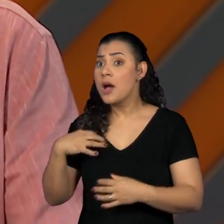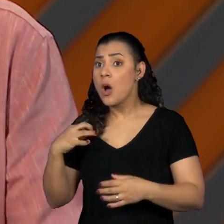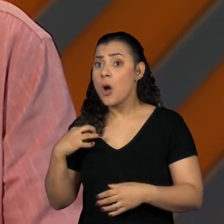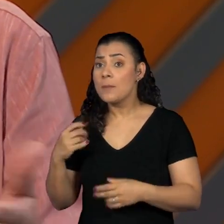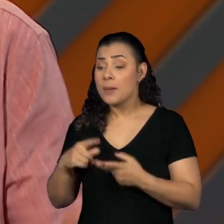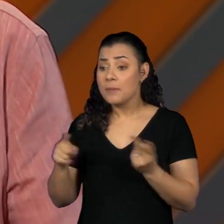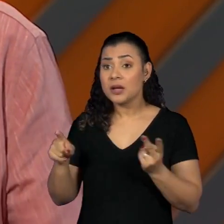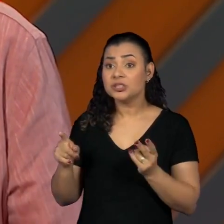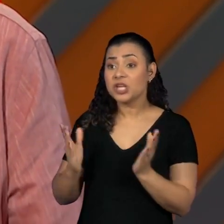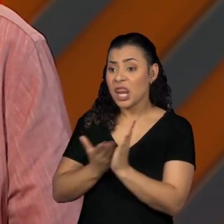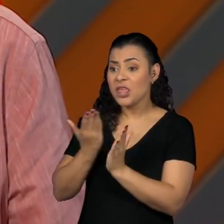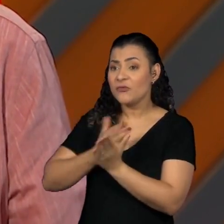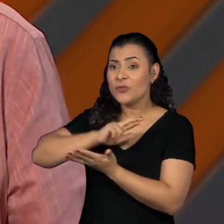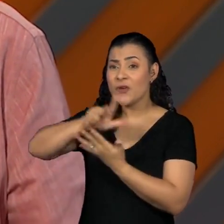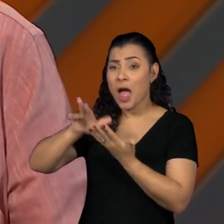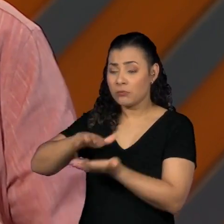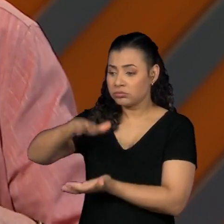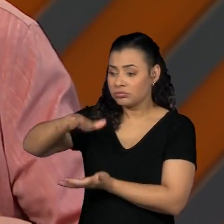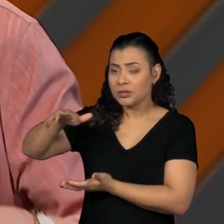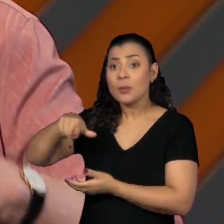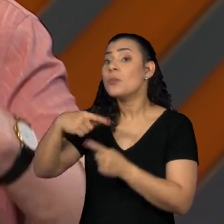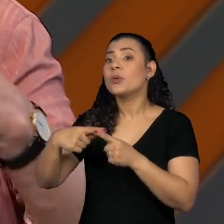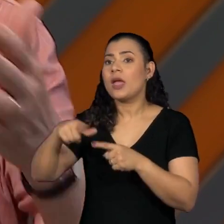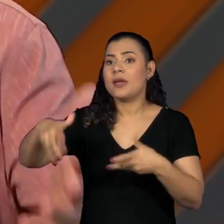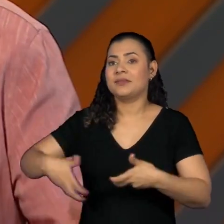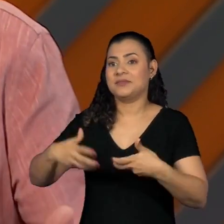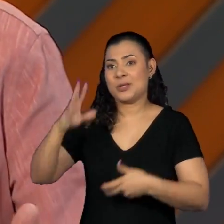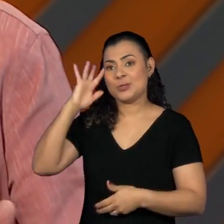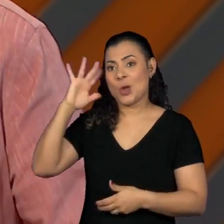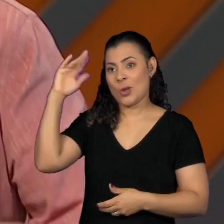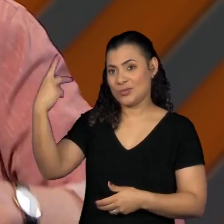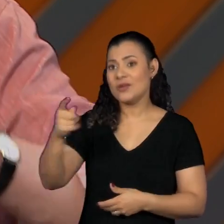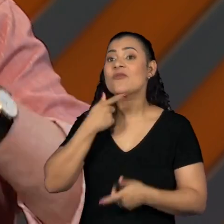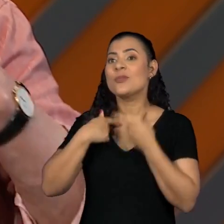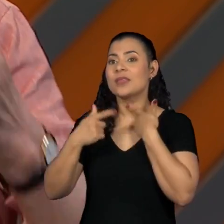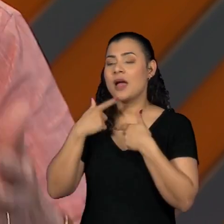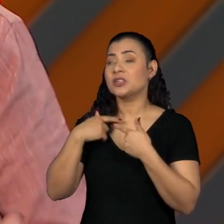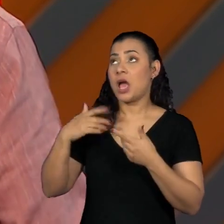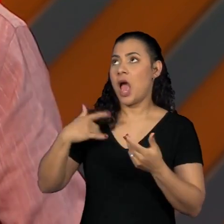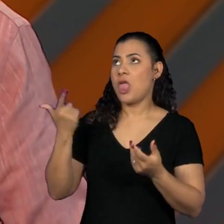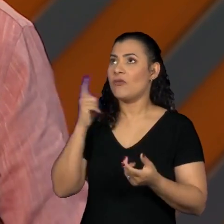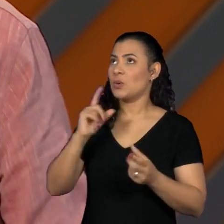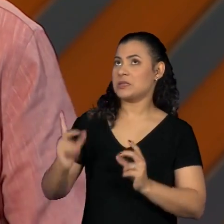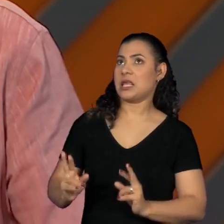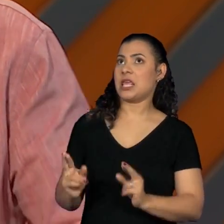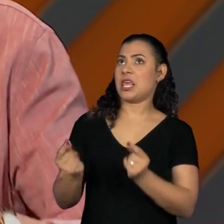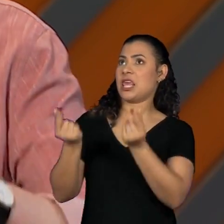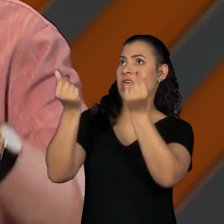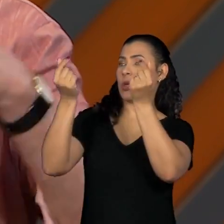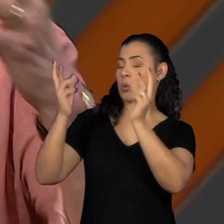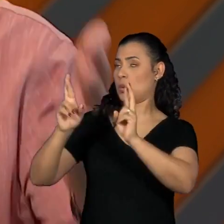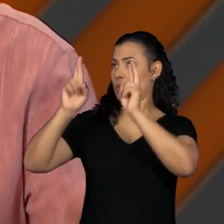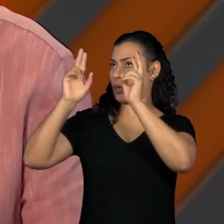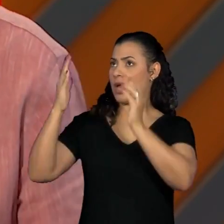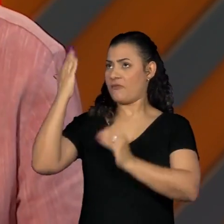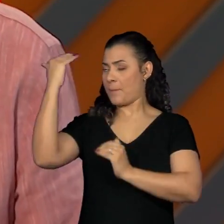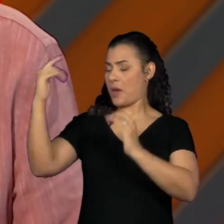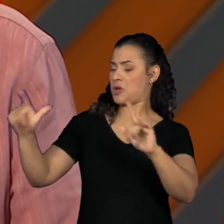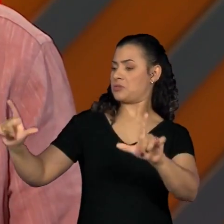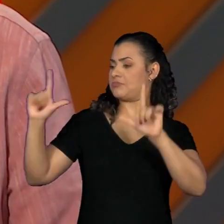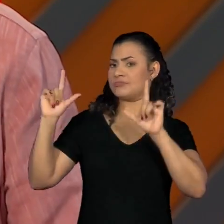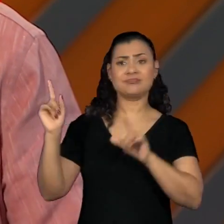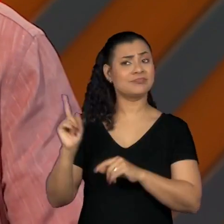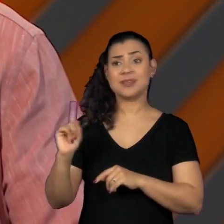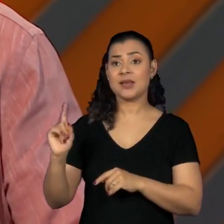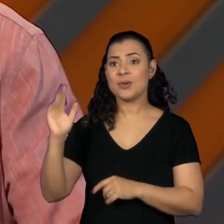veio motivada pelo sonho, né? Não é o sonho da cidade grande que eu vou enriquecer, que eu vou ficar famosa.